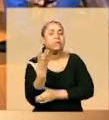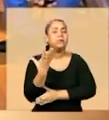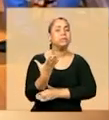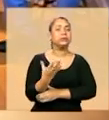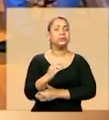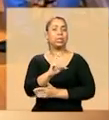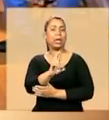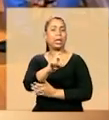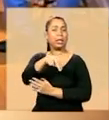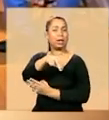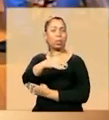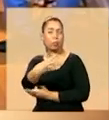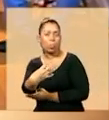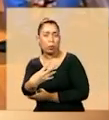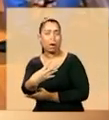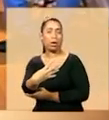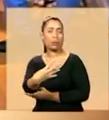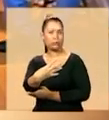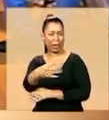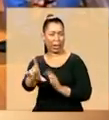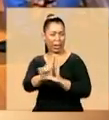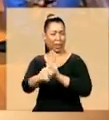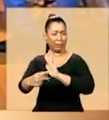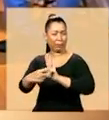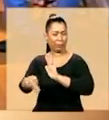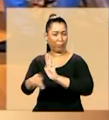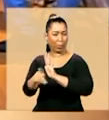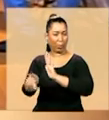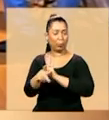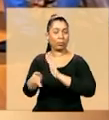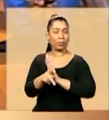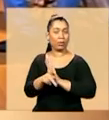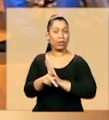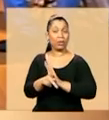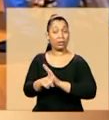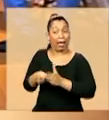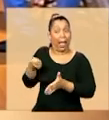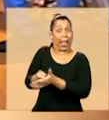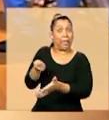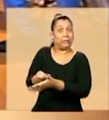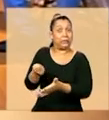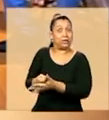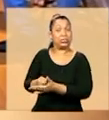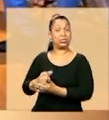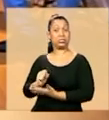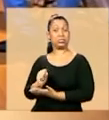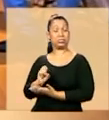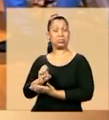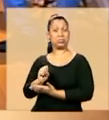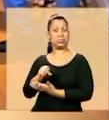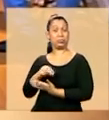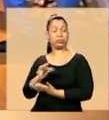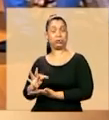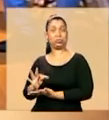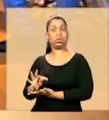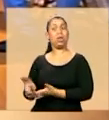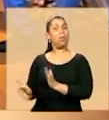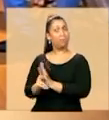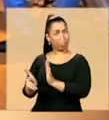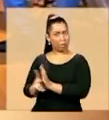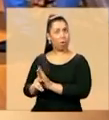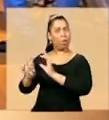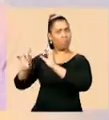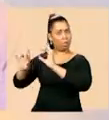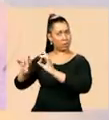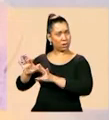cria-se a NR4 e vem-se a exigência do SESMIT, né, que é o Serviço Especializado em